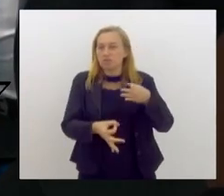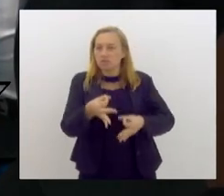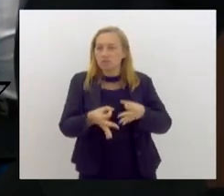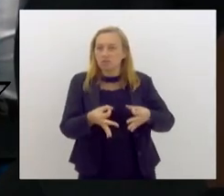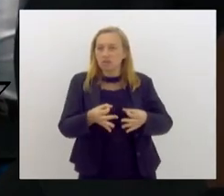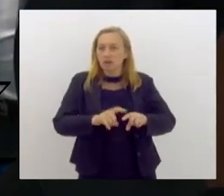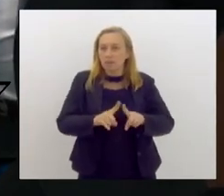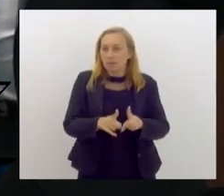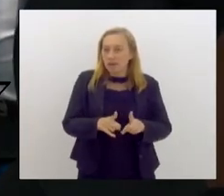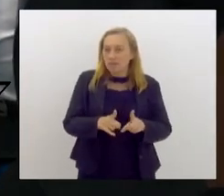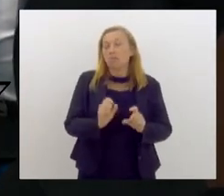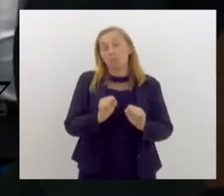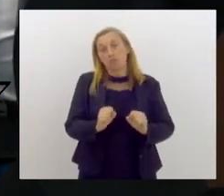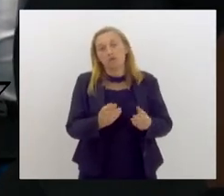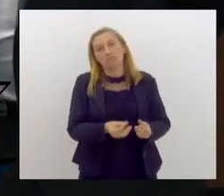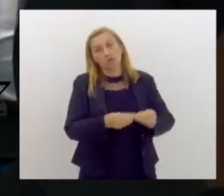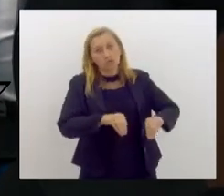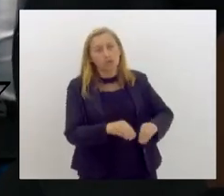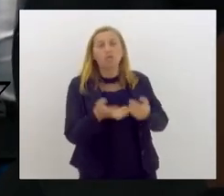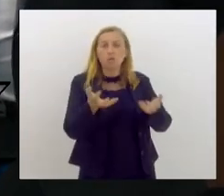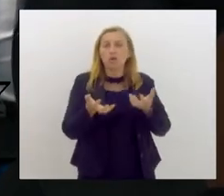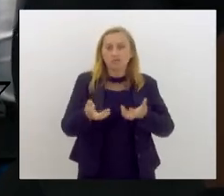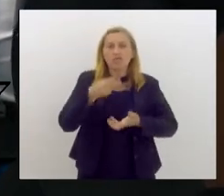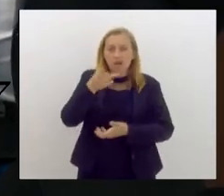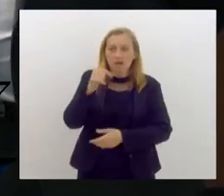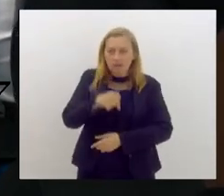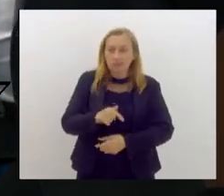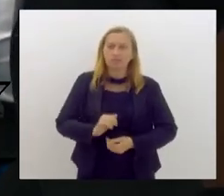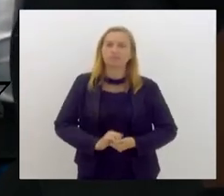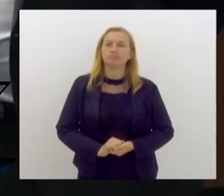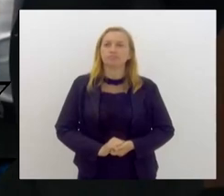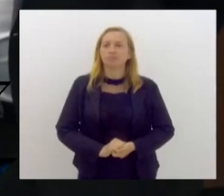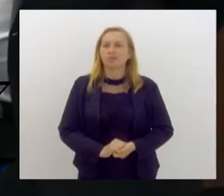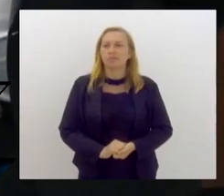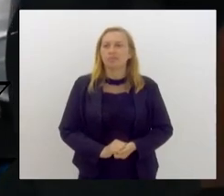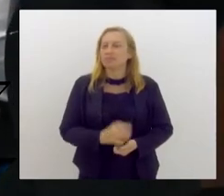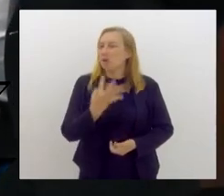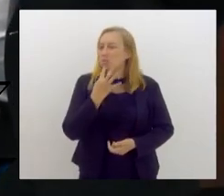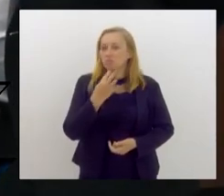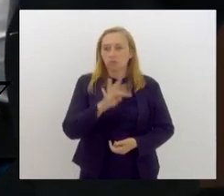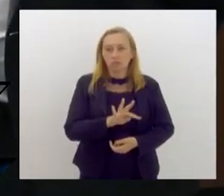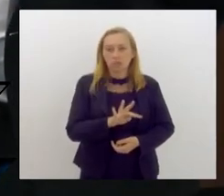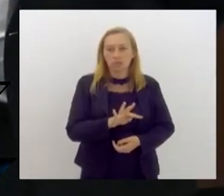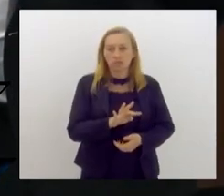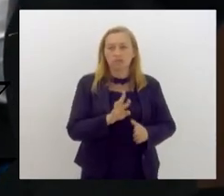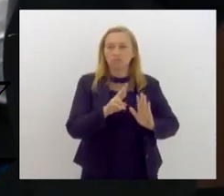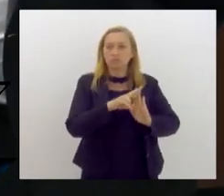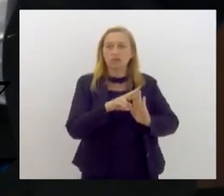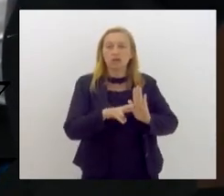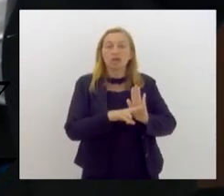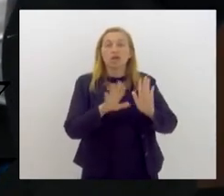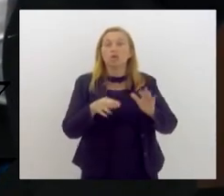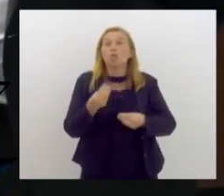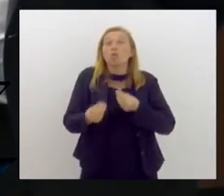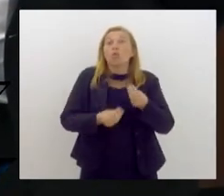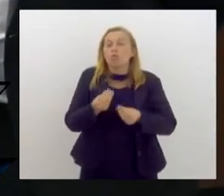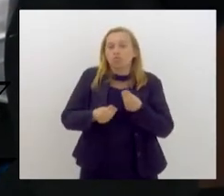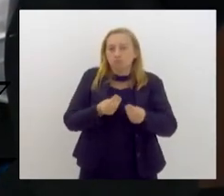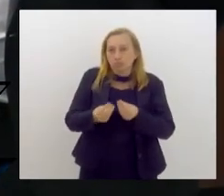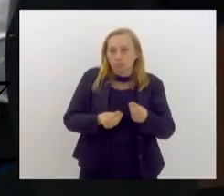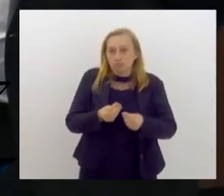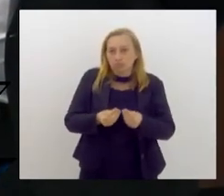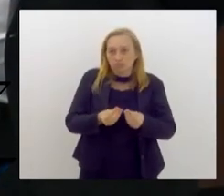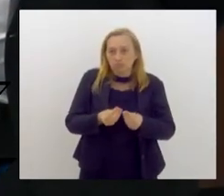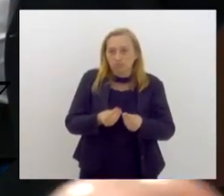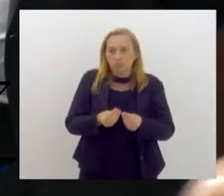pode ser prejudicado. Eu quero levantar aqui, eu não conheço de regimento como Luiz Paulo ou